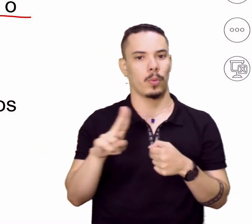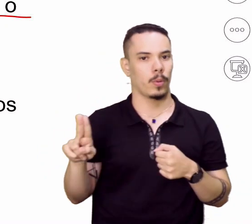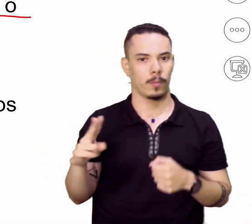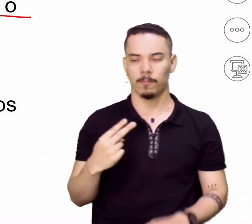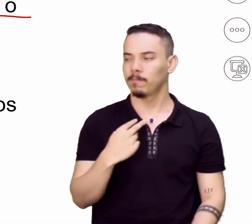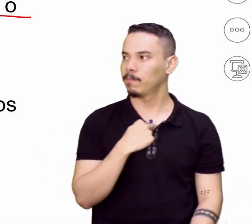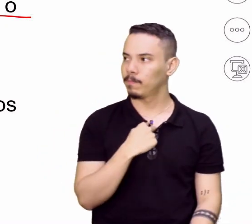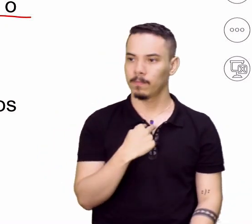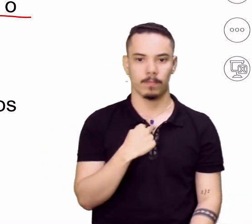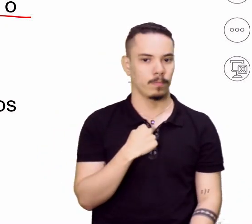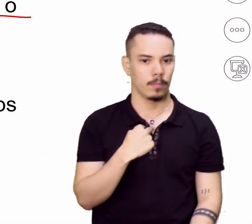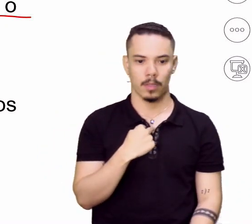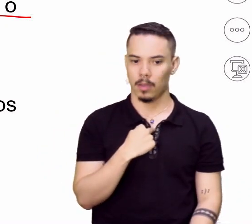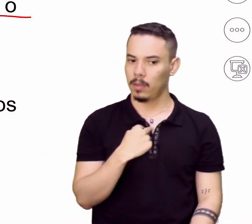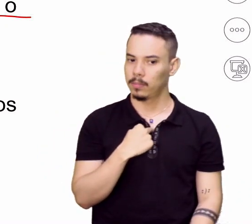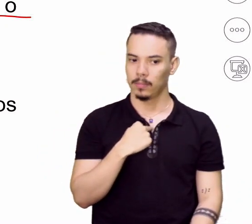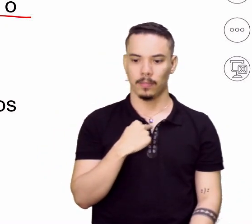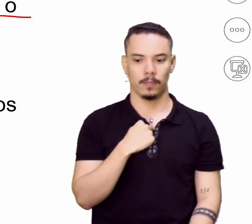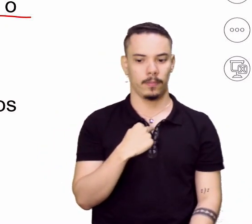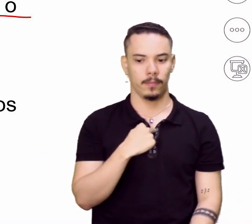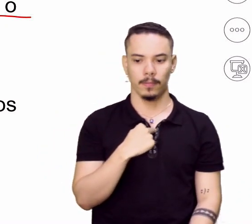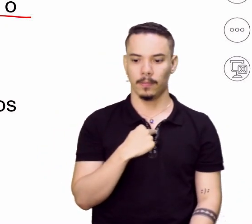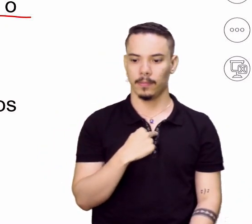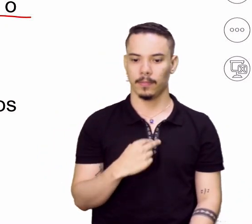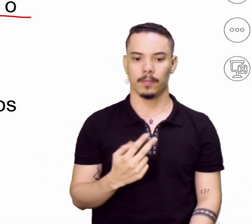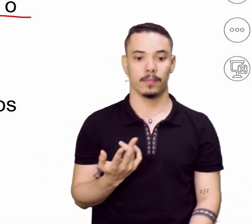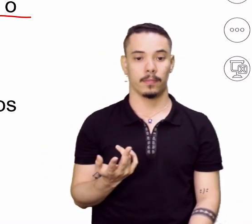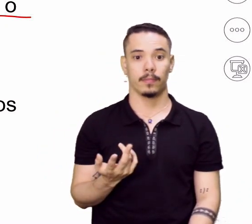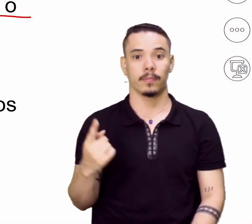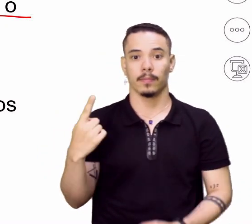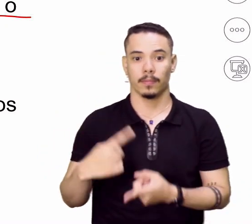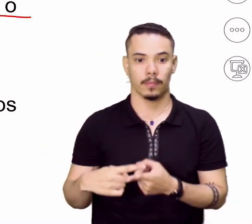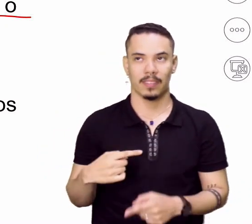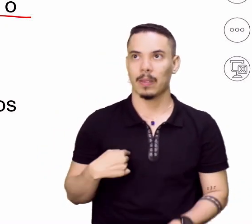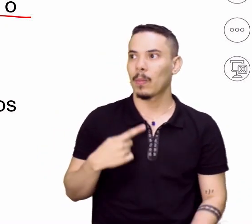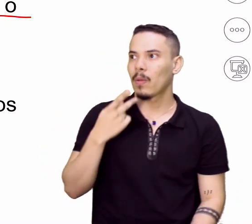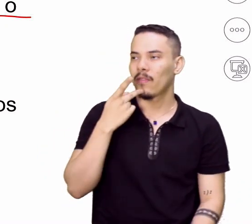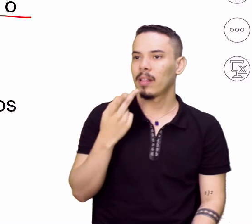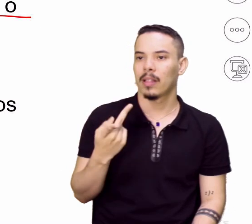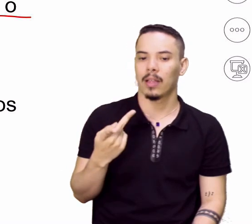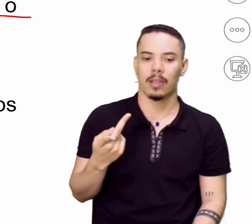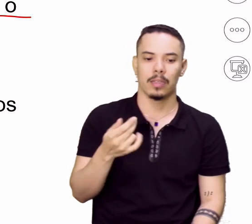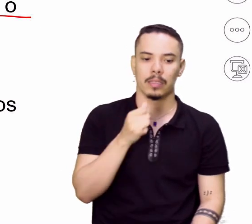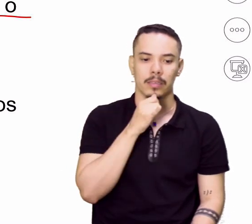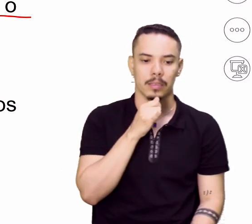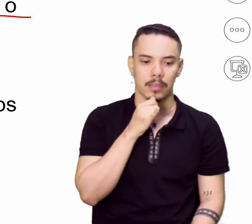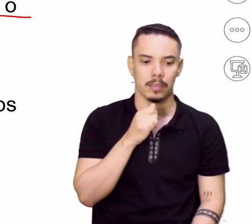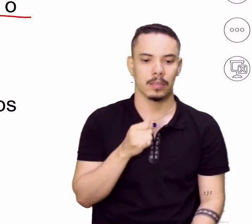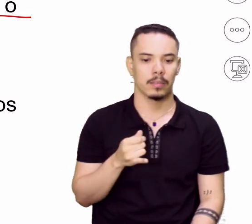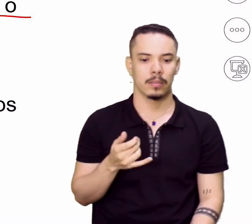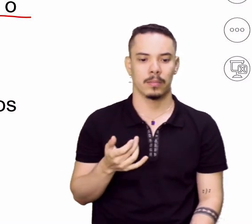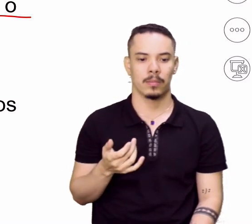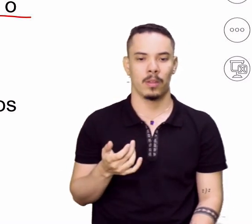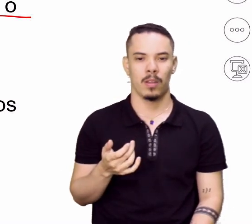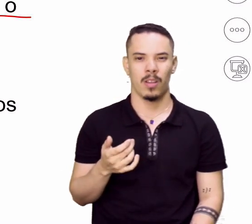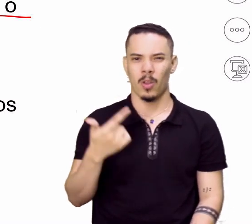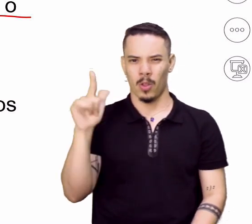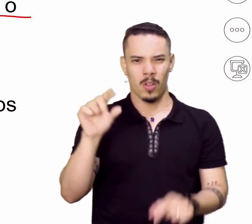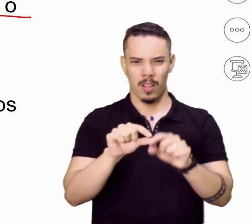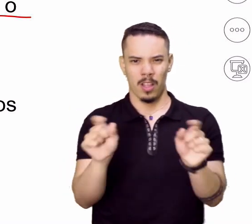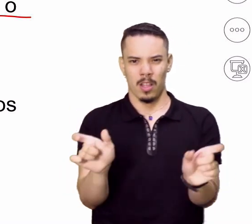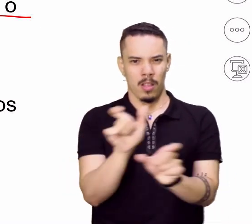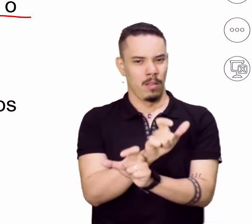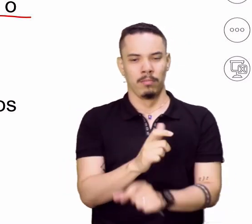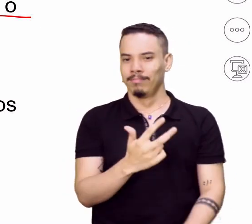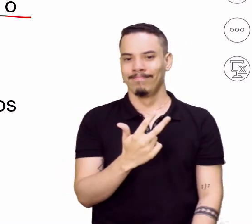parênteses, você não pode fazer essa omissão dele. Eu não posso falar, that's the woman bought my car. Não posso